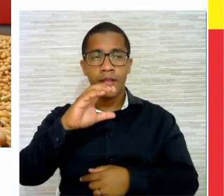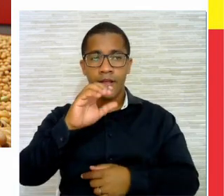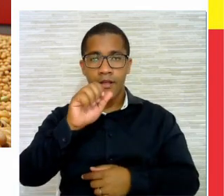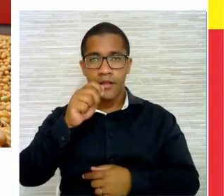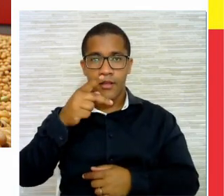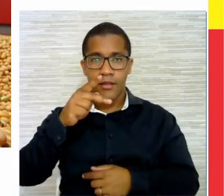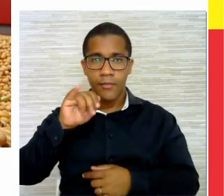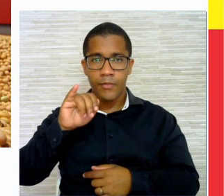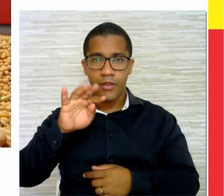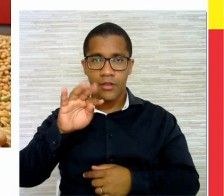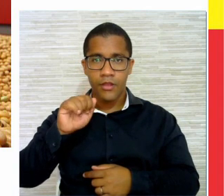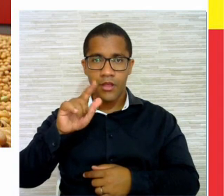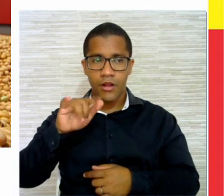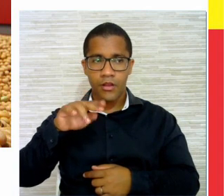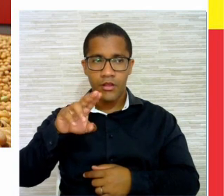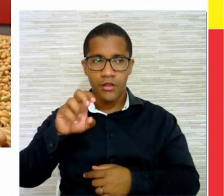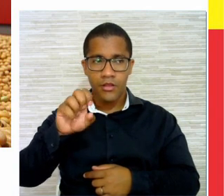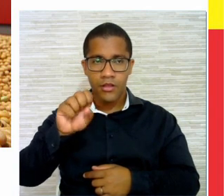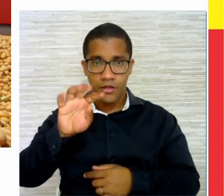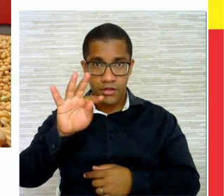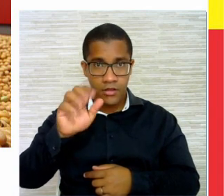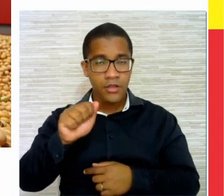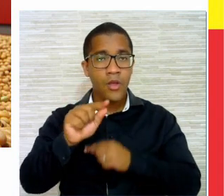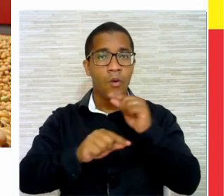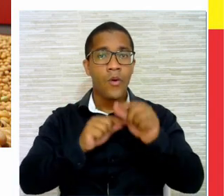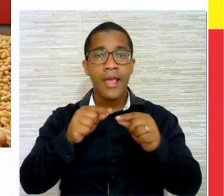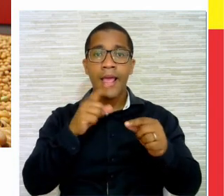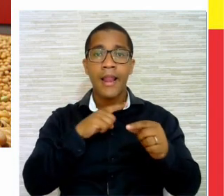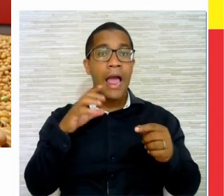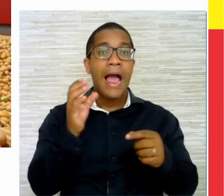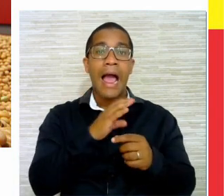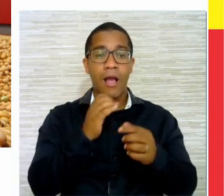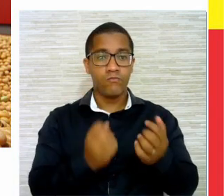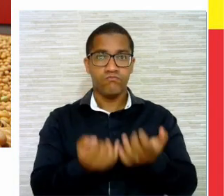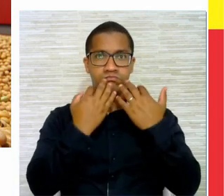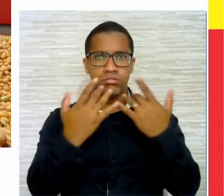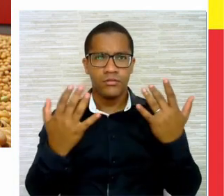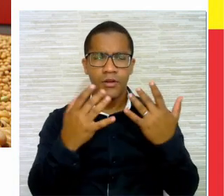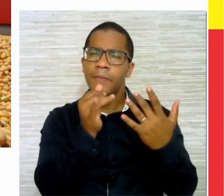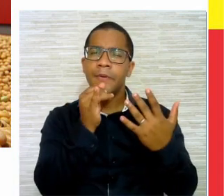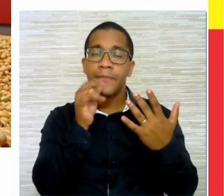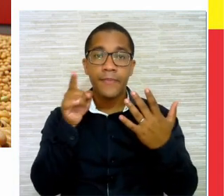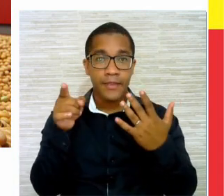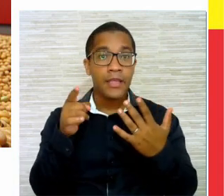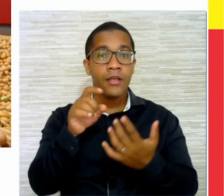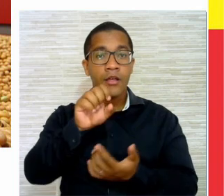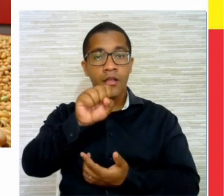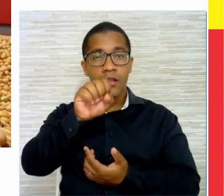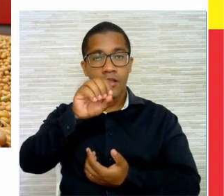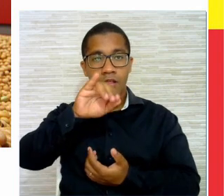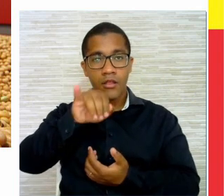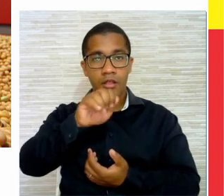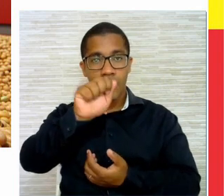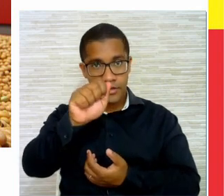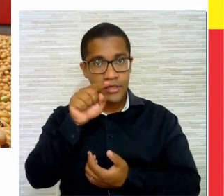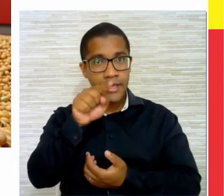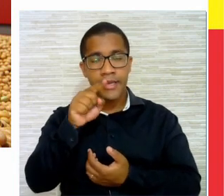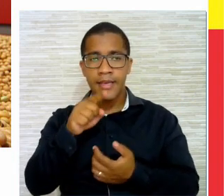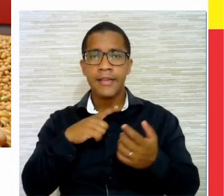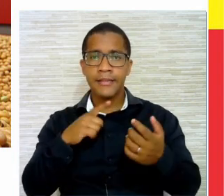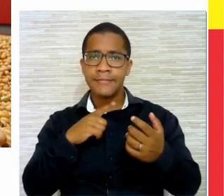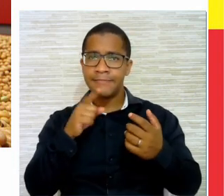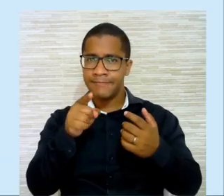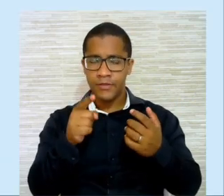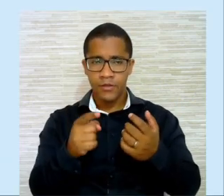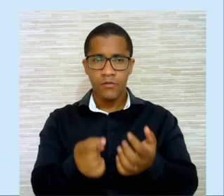gente? Então, a alta produtividade, maior lucro, como vocês veem na tela, eu deixei o exemplo da soja, tá? A soja é um produto agrícola que a